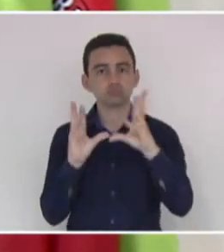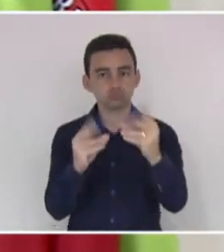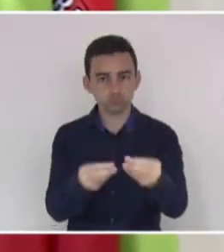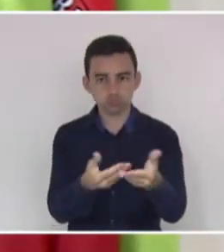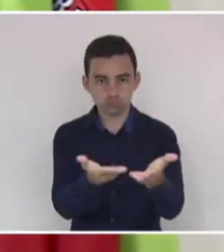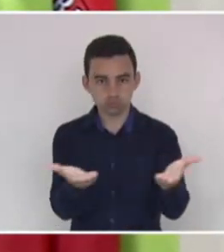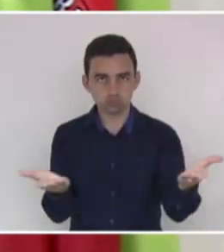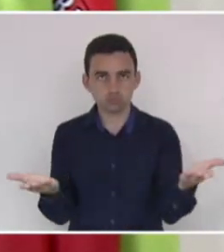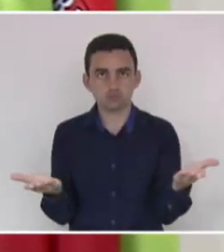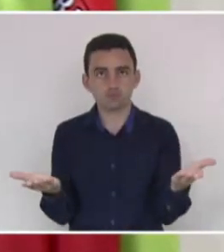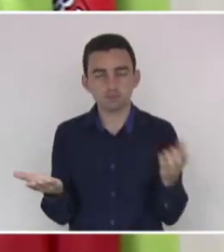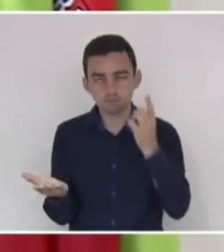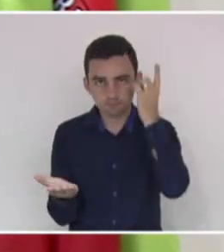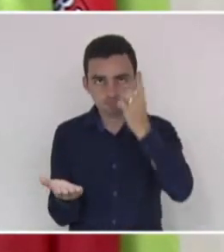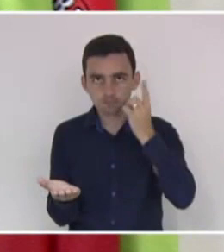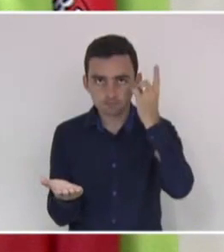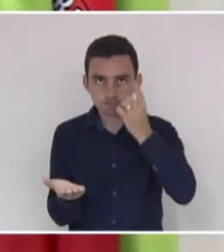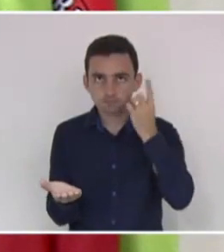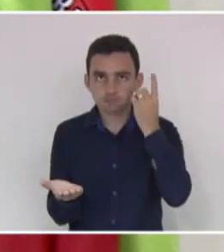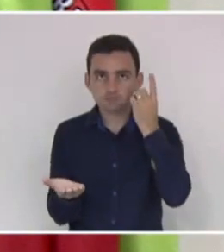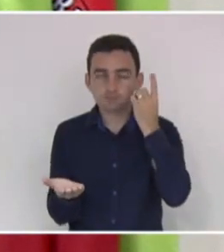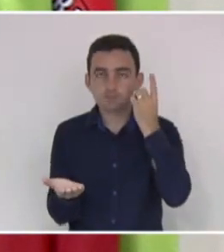senhores deputados que, se